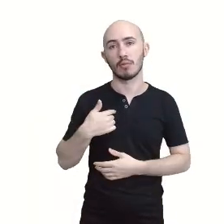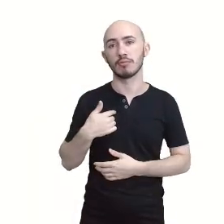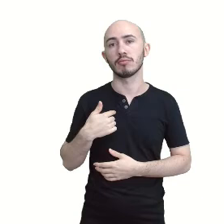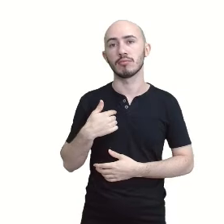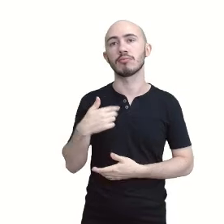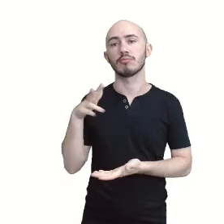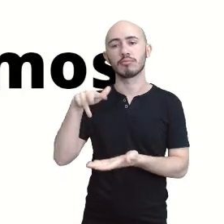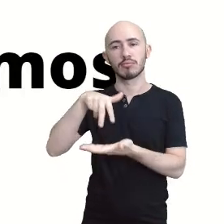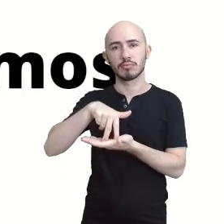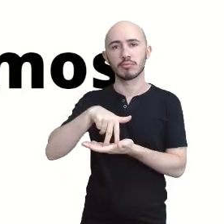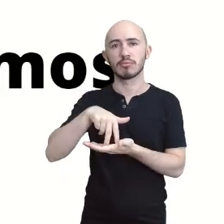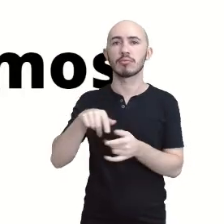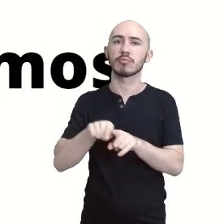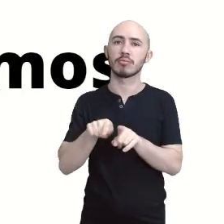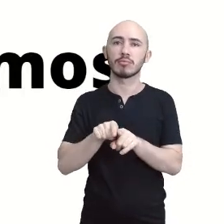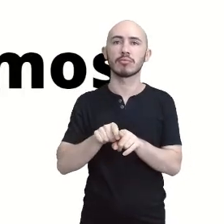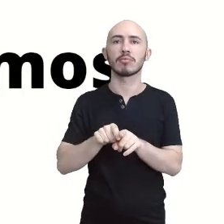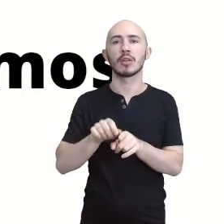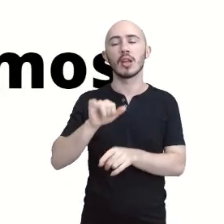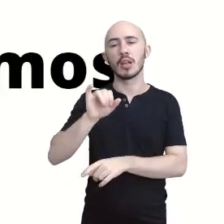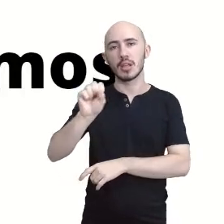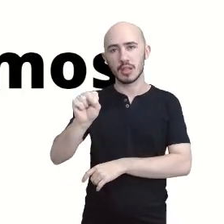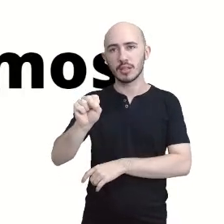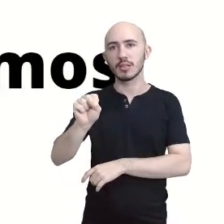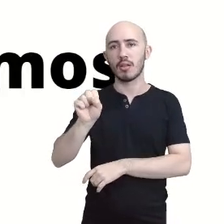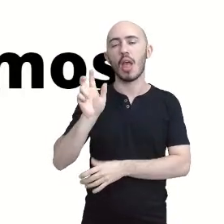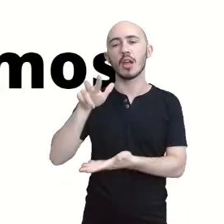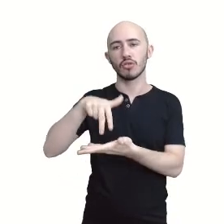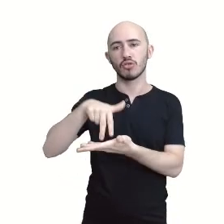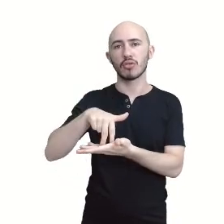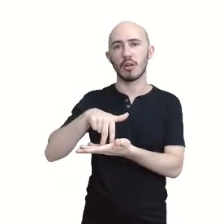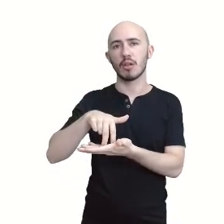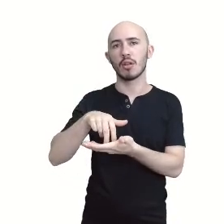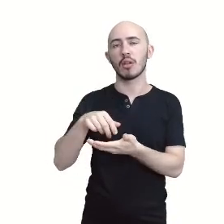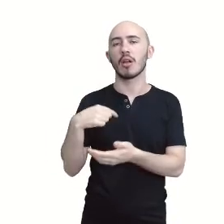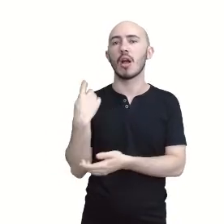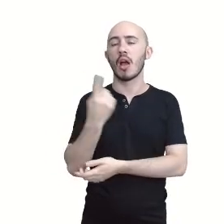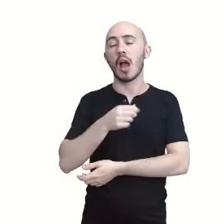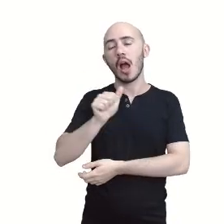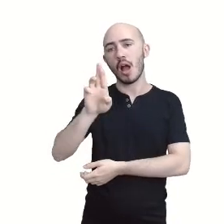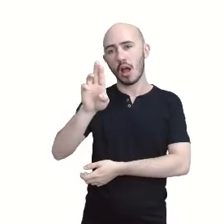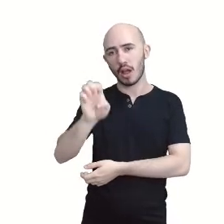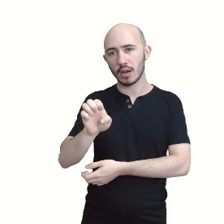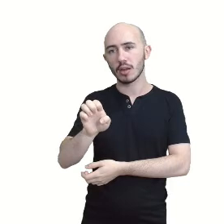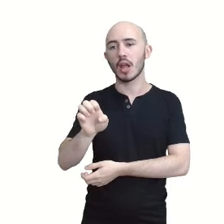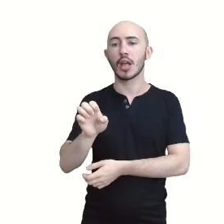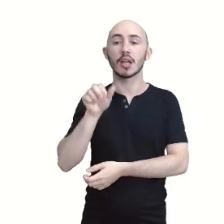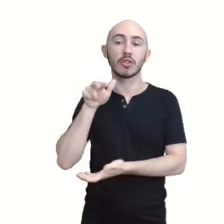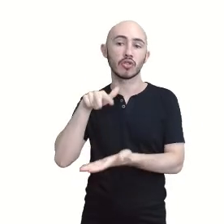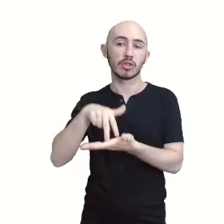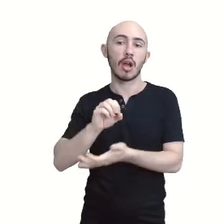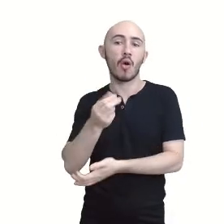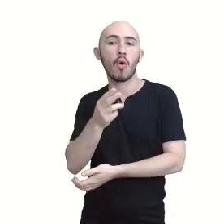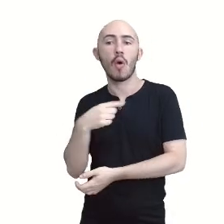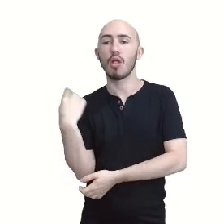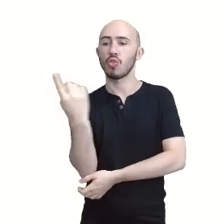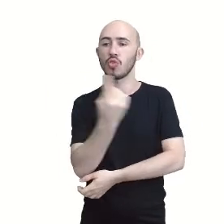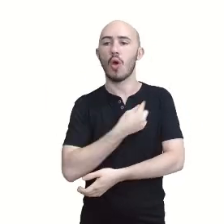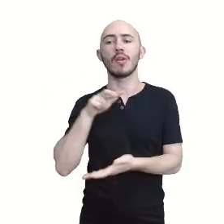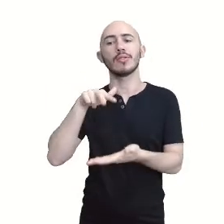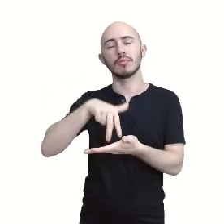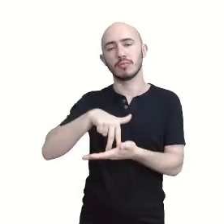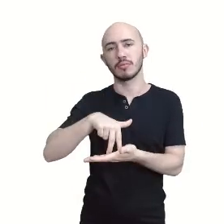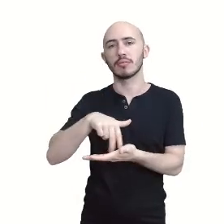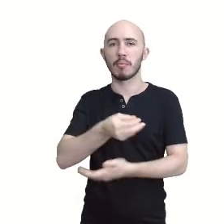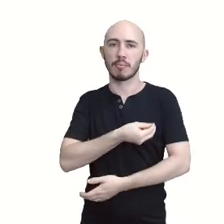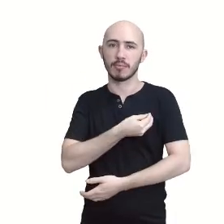is seria está, are, estão, estamos também, tá bom? Então, o verbo que nós temos lá, que é o